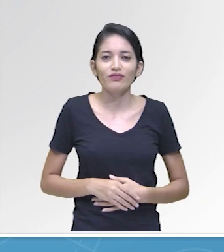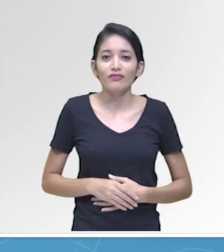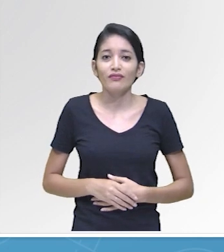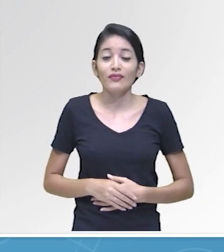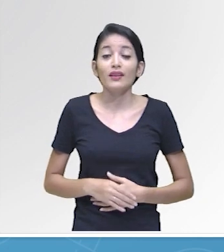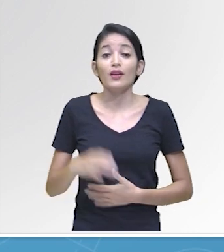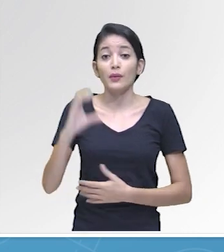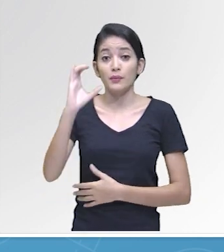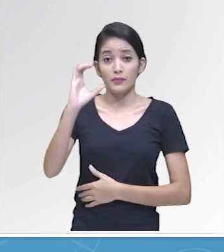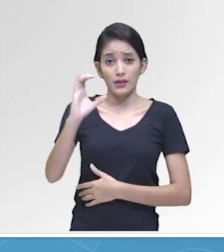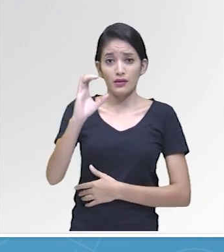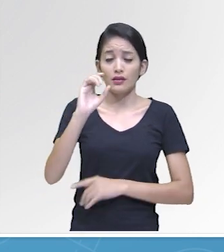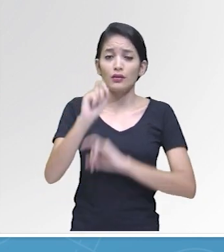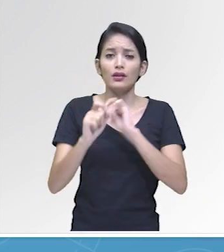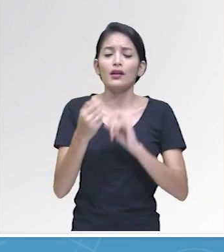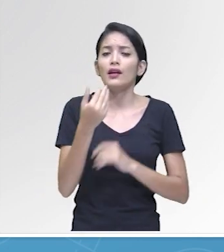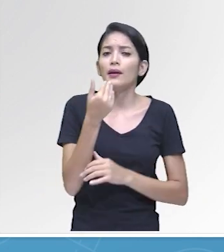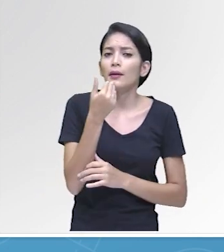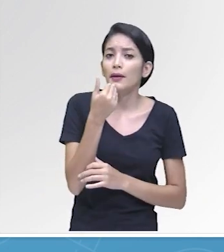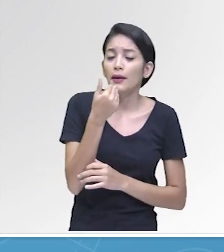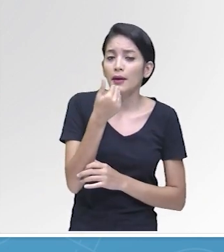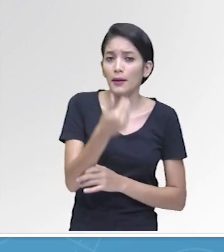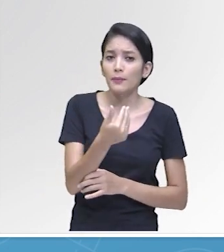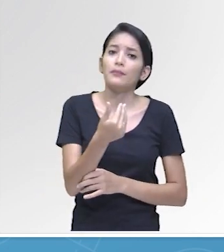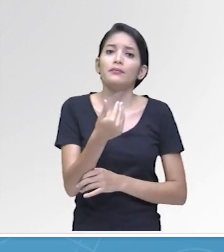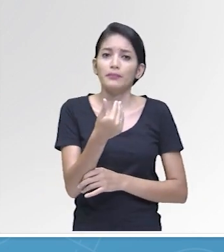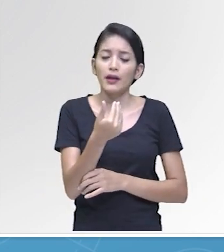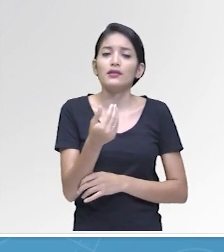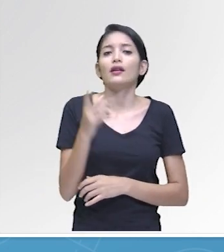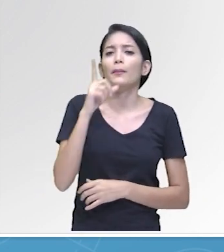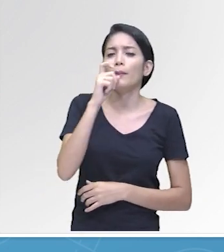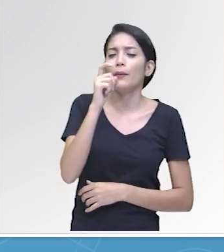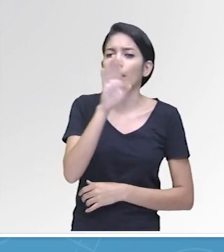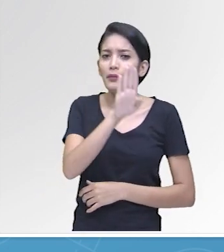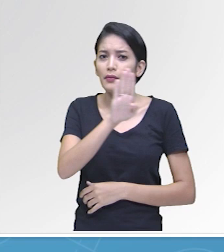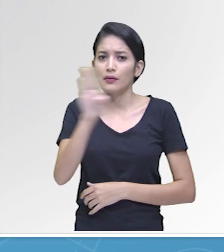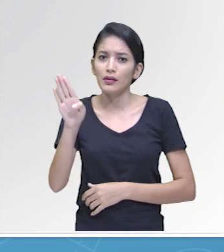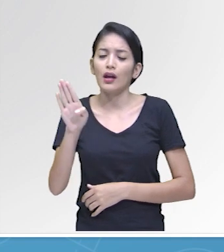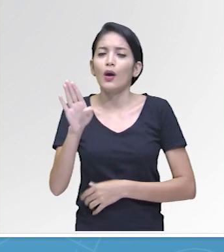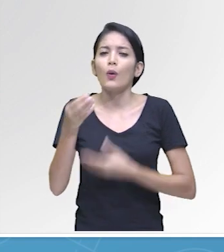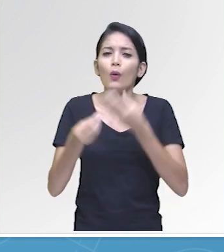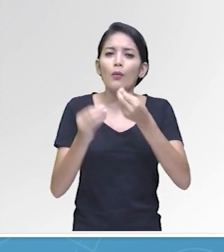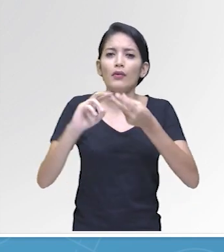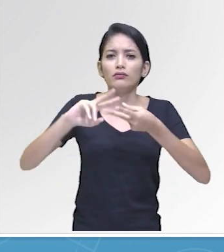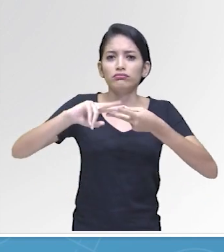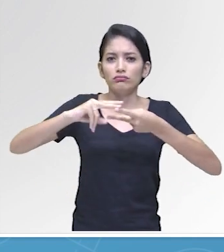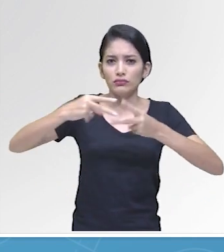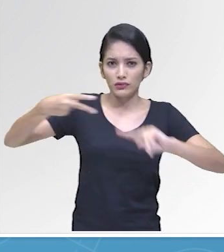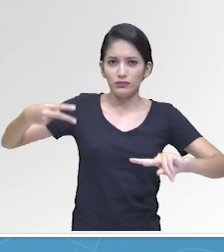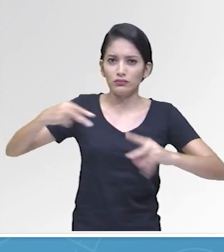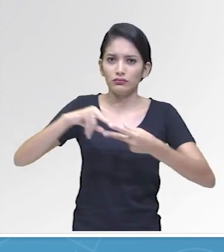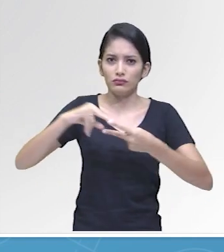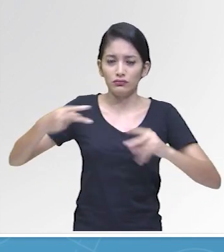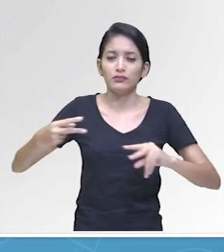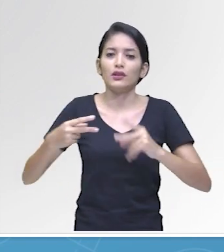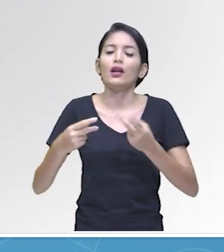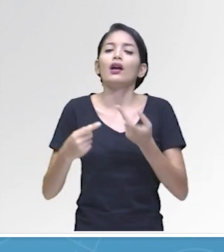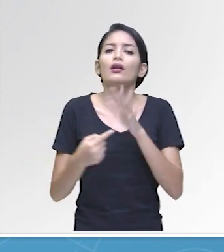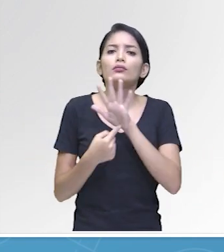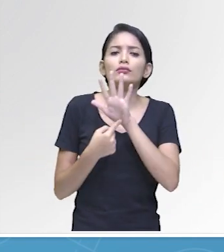letra C, ele pede que na célula bacteriana você desenhe um material genético. A gente viu aí um modelo de